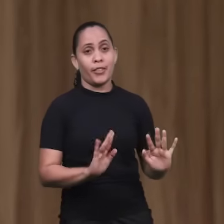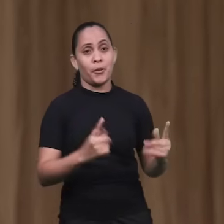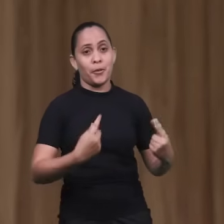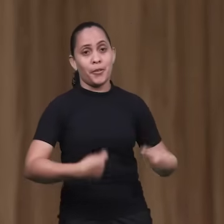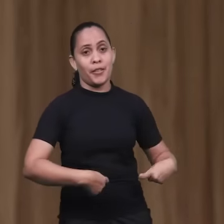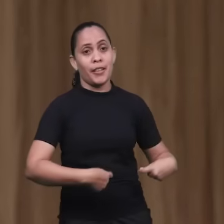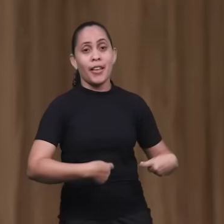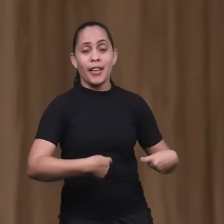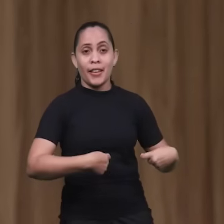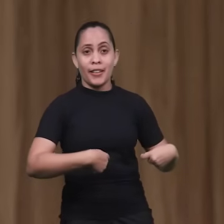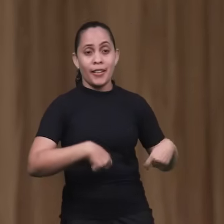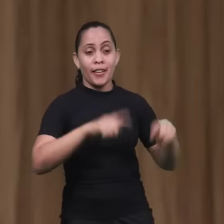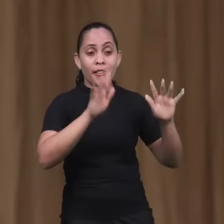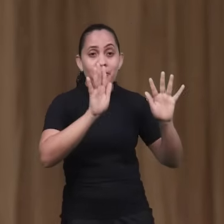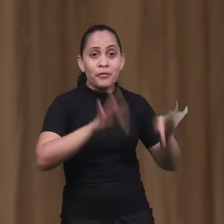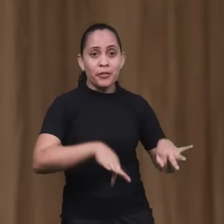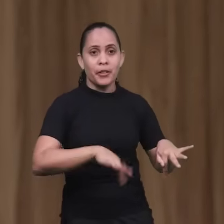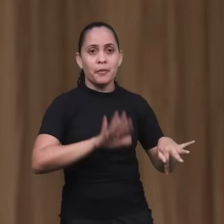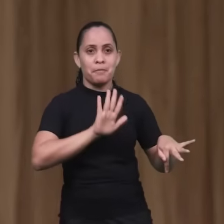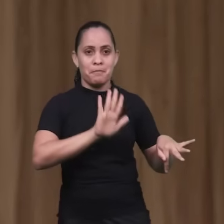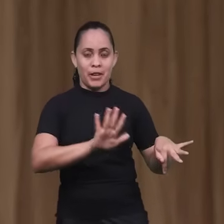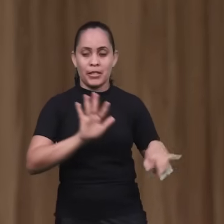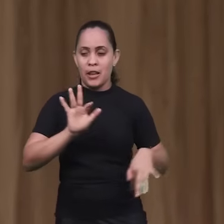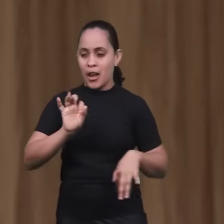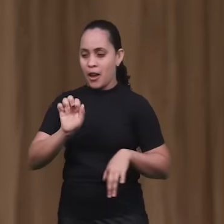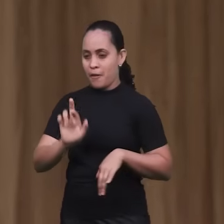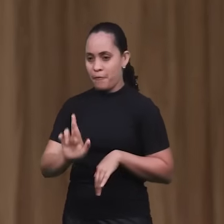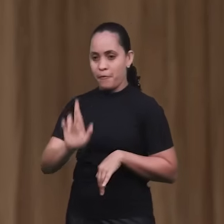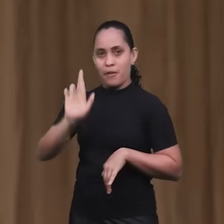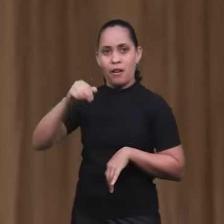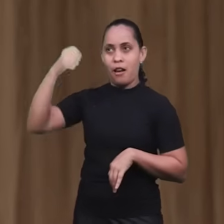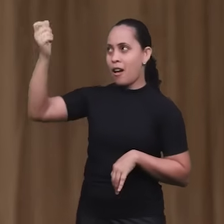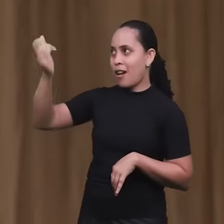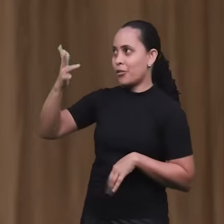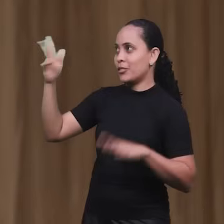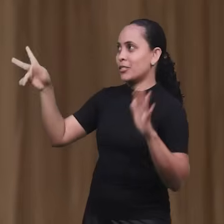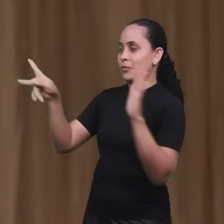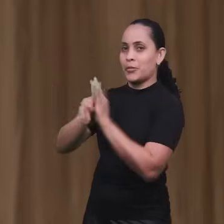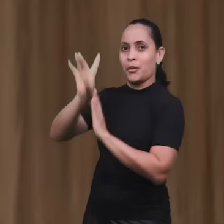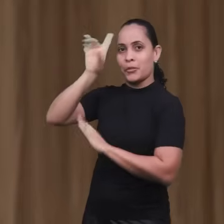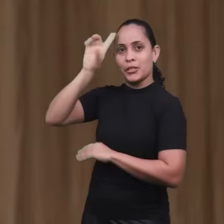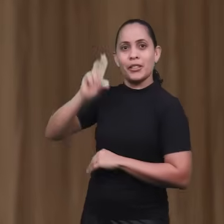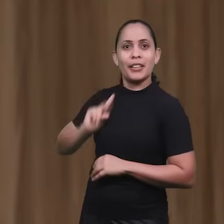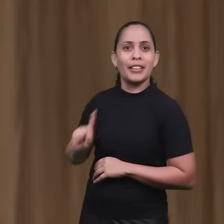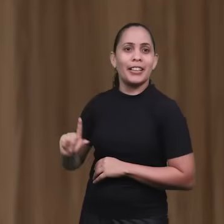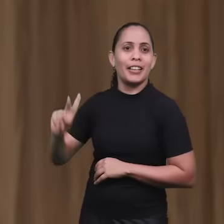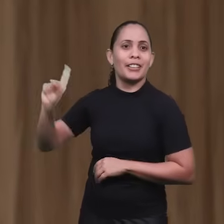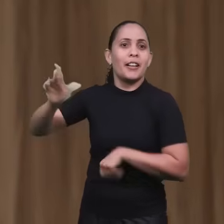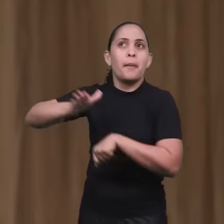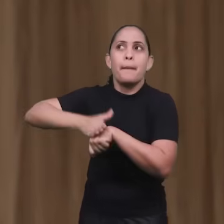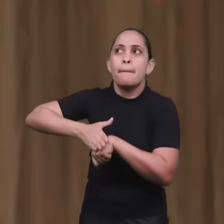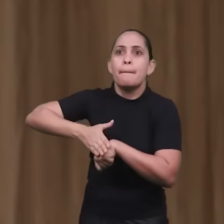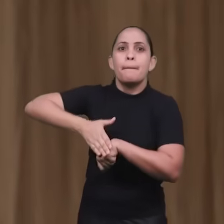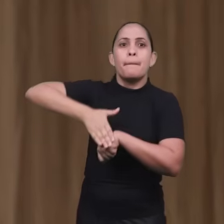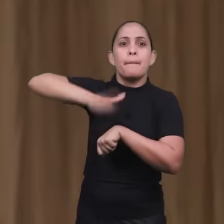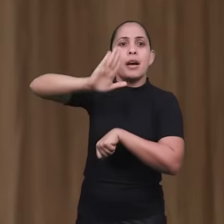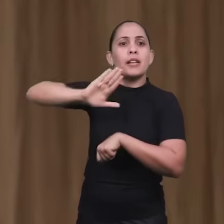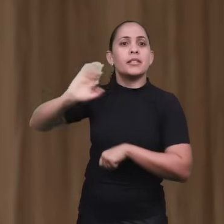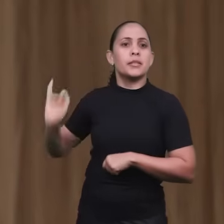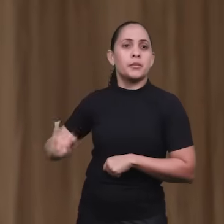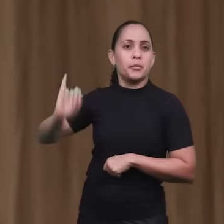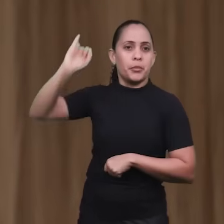a luz que não se acabará, ela é muito mais importante para nós, porque essa luz é